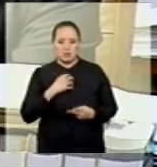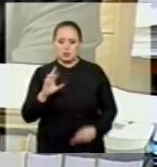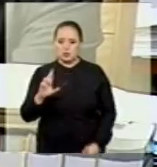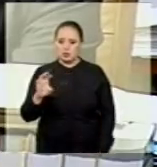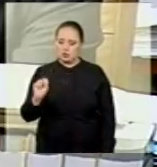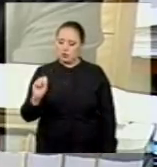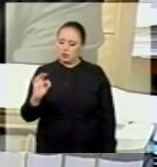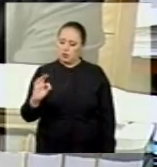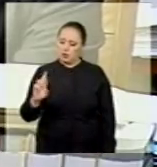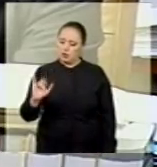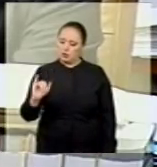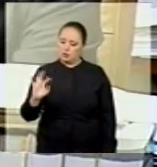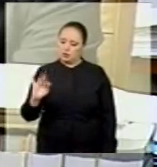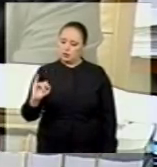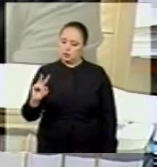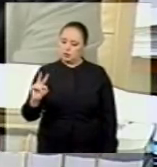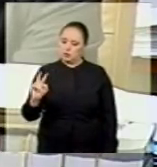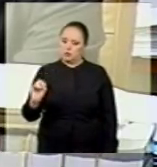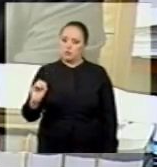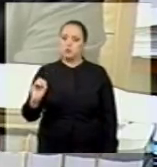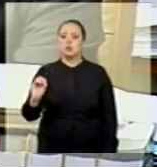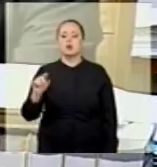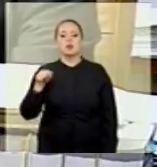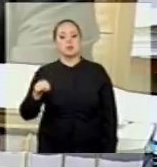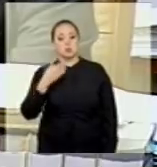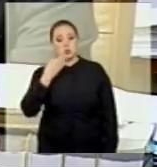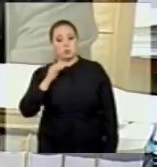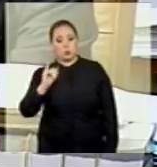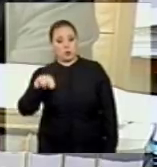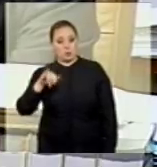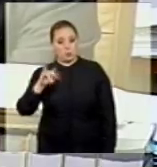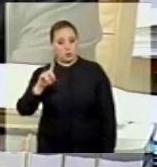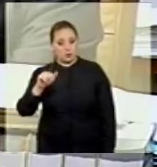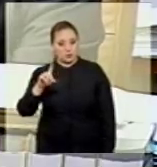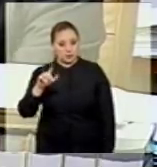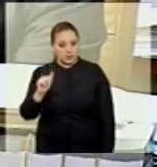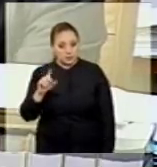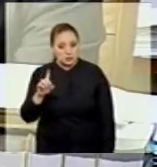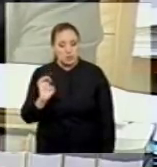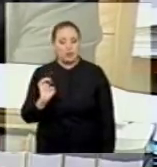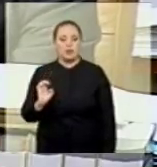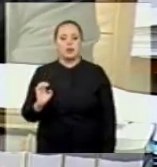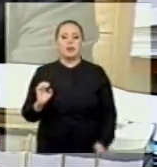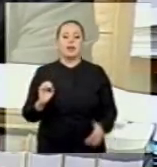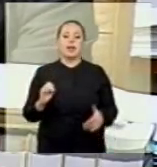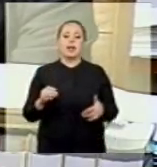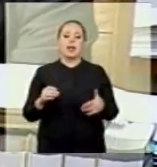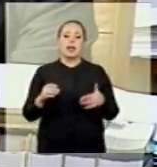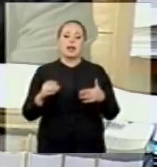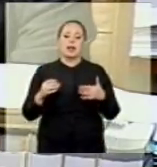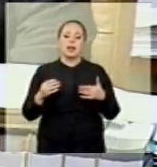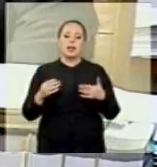restritivo a essas imunidades em ordem a estendê-las